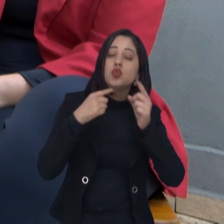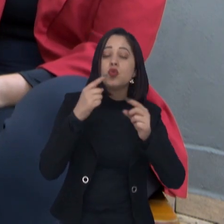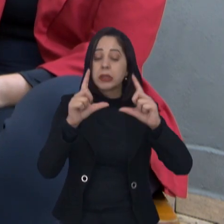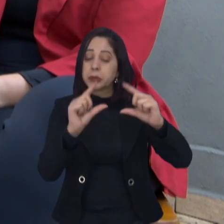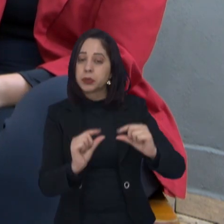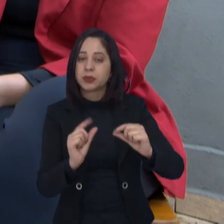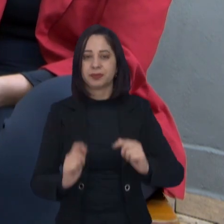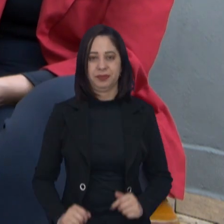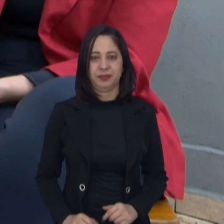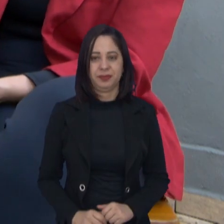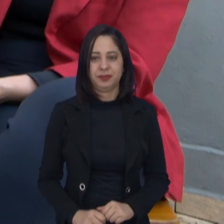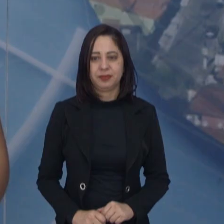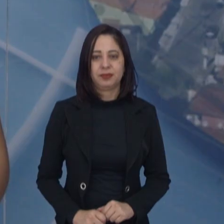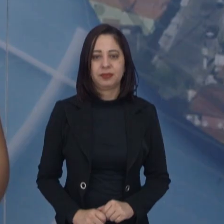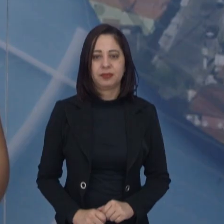estúdio.